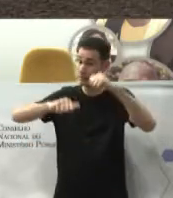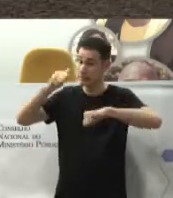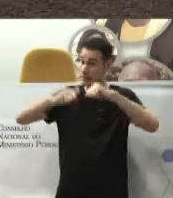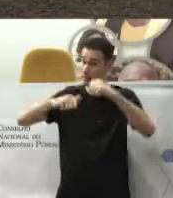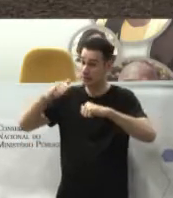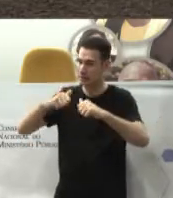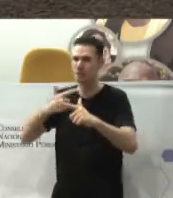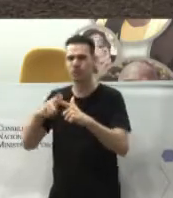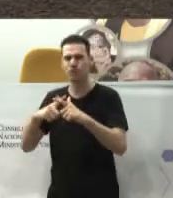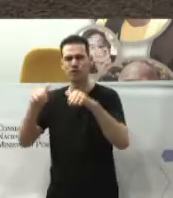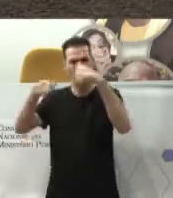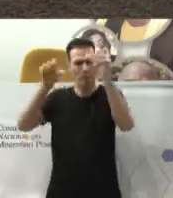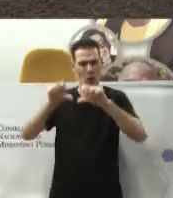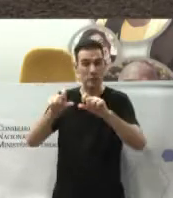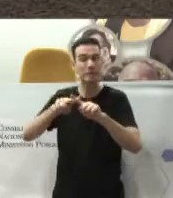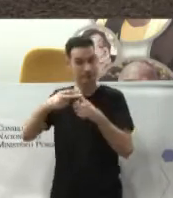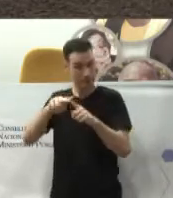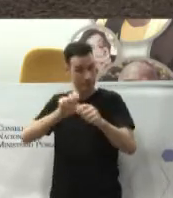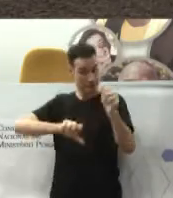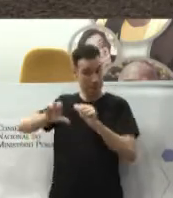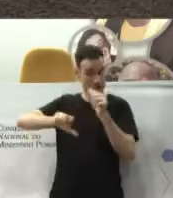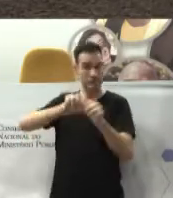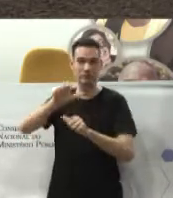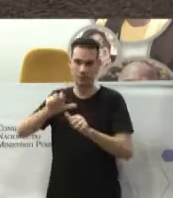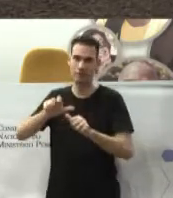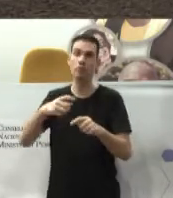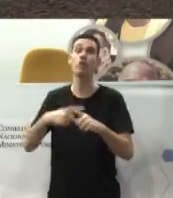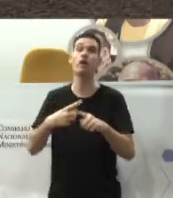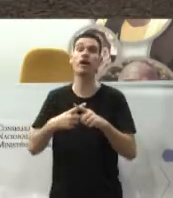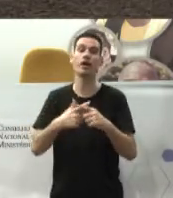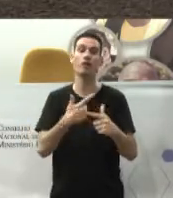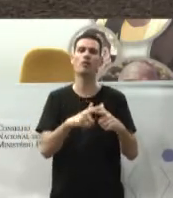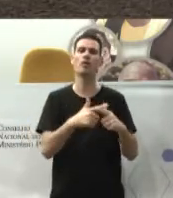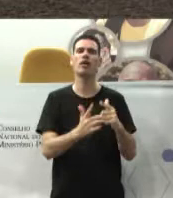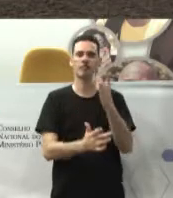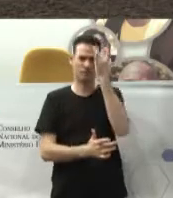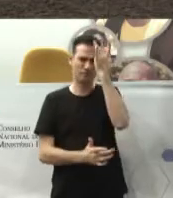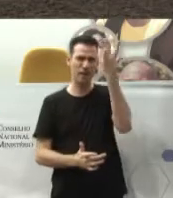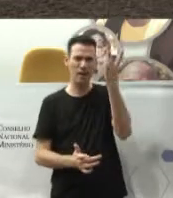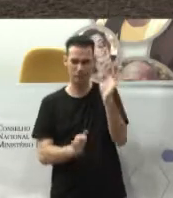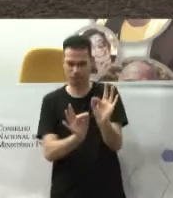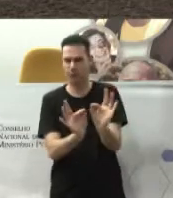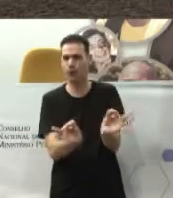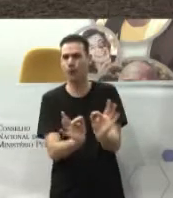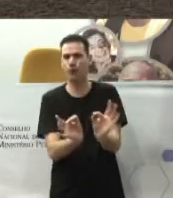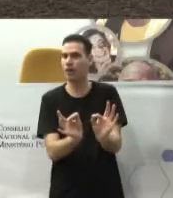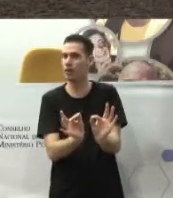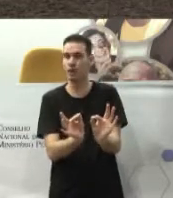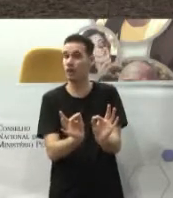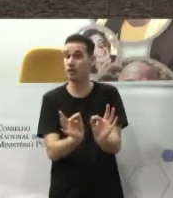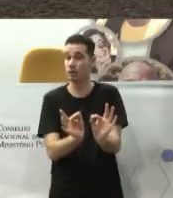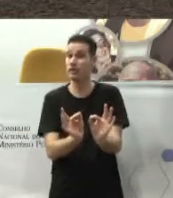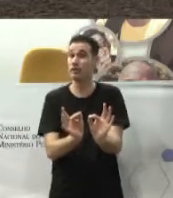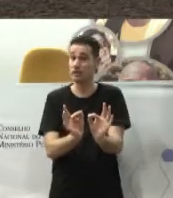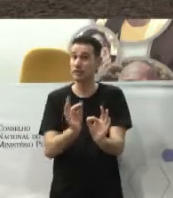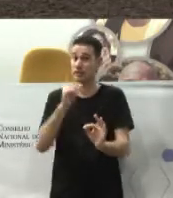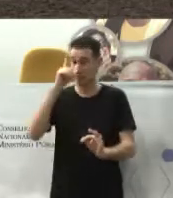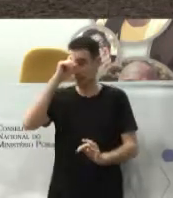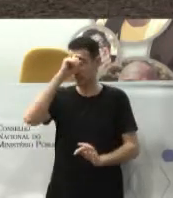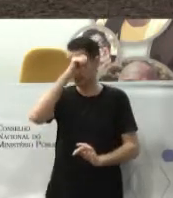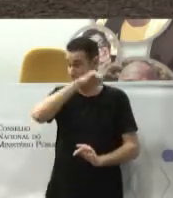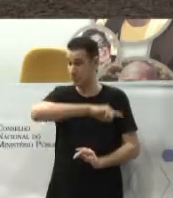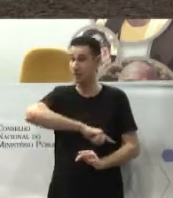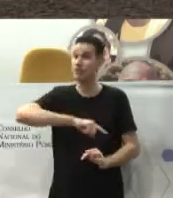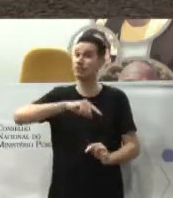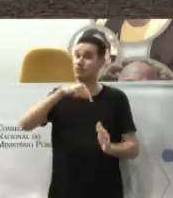problema complexo. Você não vai resolvê-lo instantaneamente achando que você pode aplicar uma